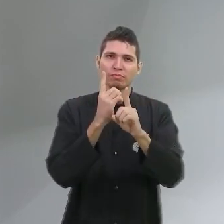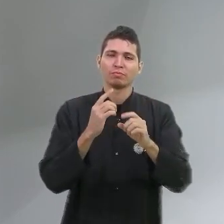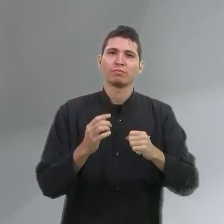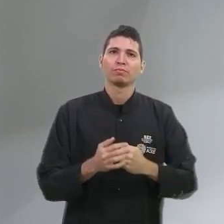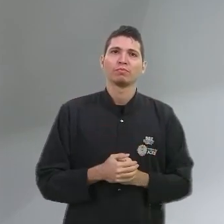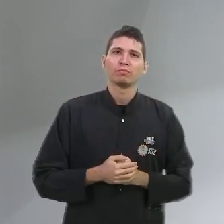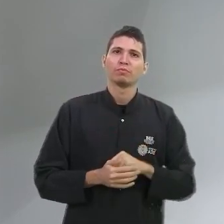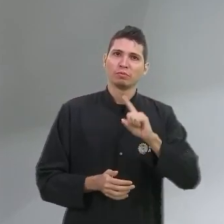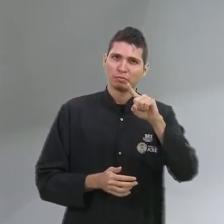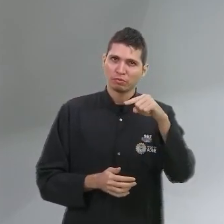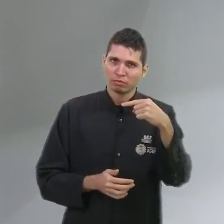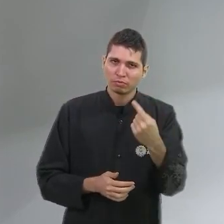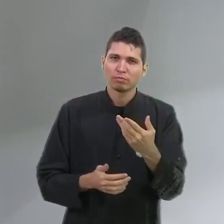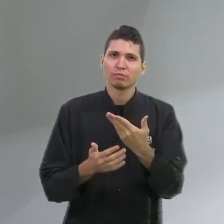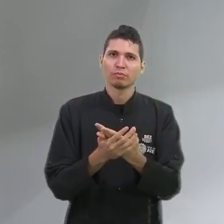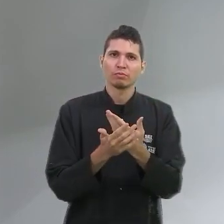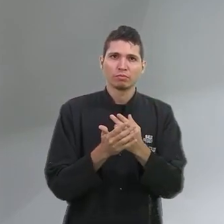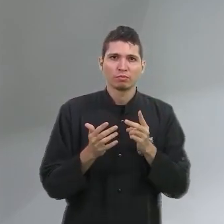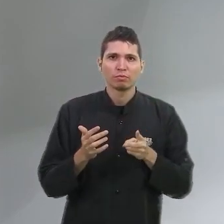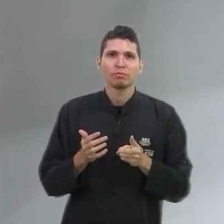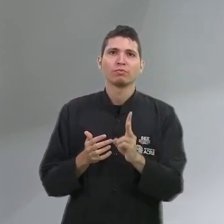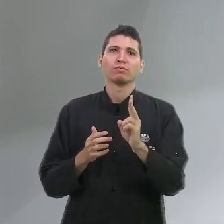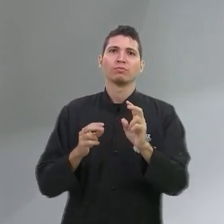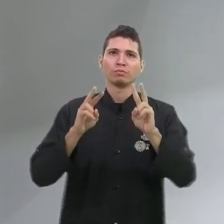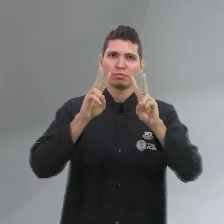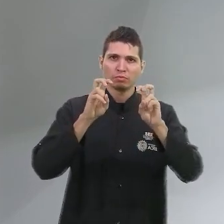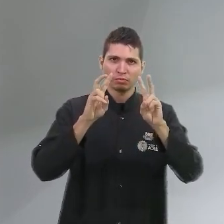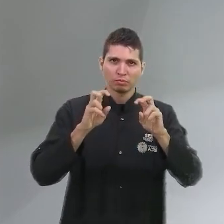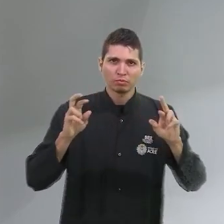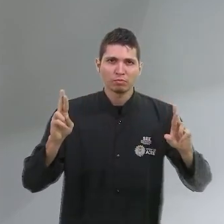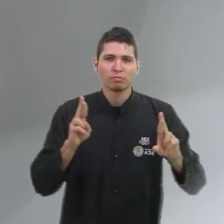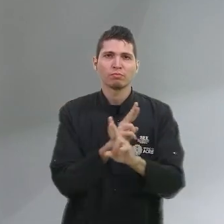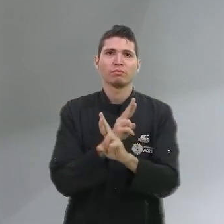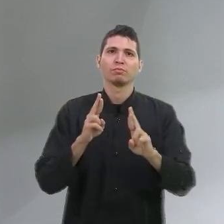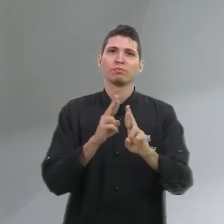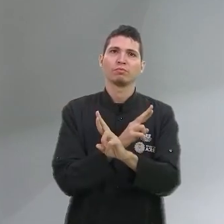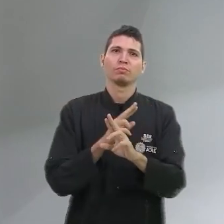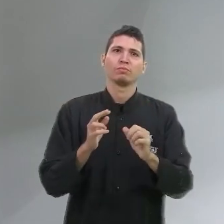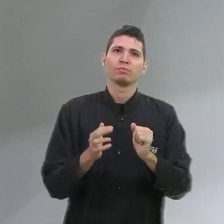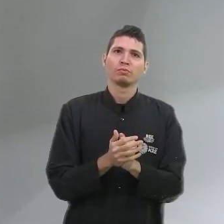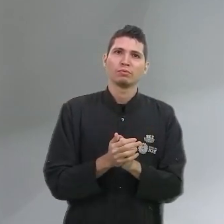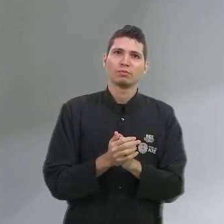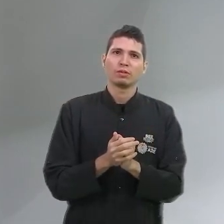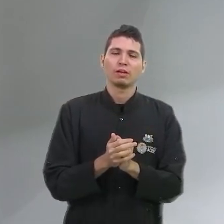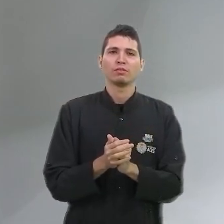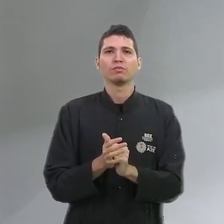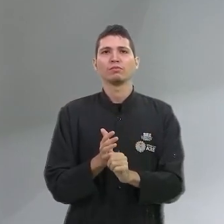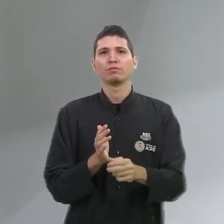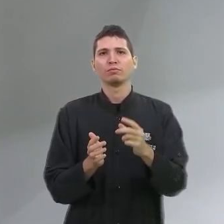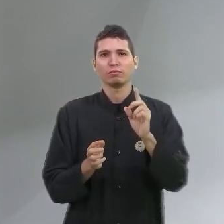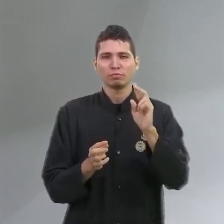próximas aulas nós iremos continuar com assuntos referentes a essas duas videoaulas que nós vimos